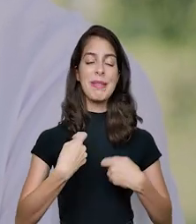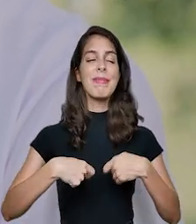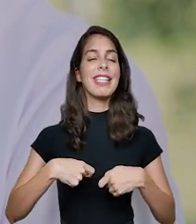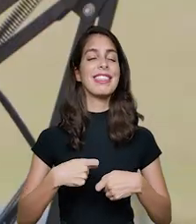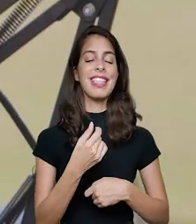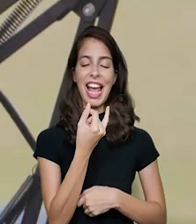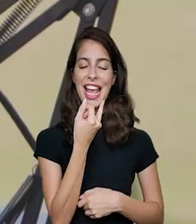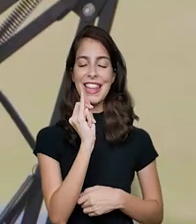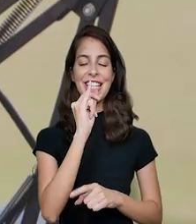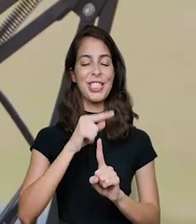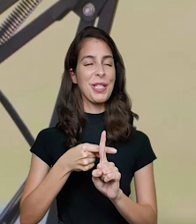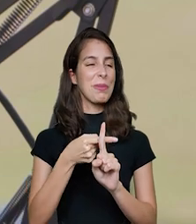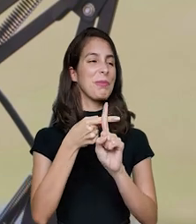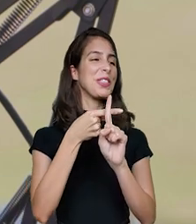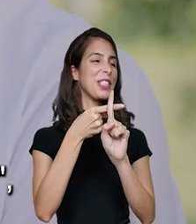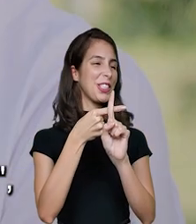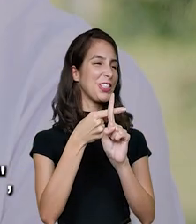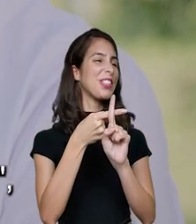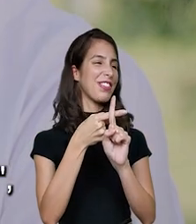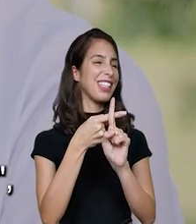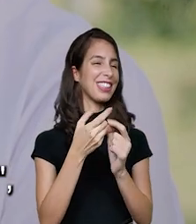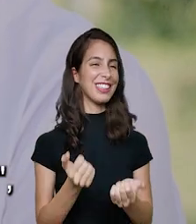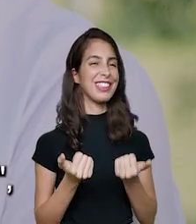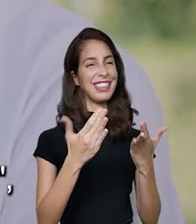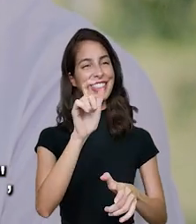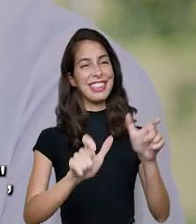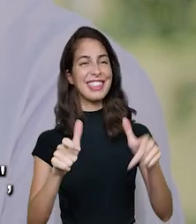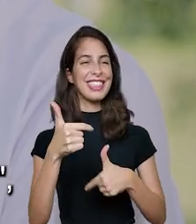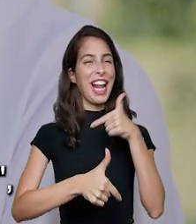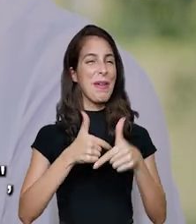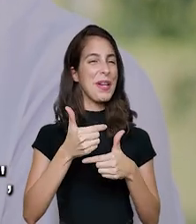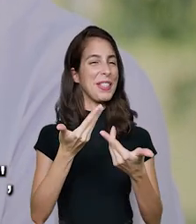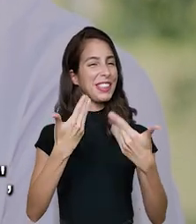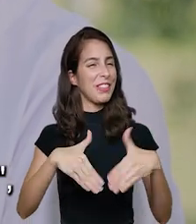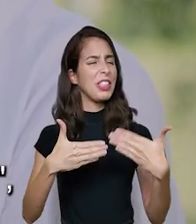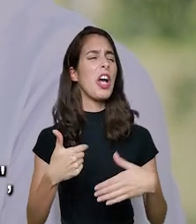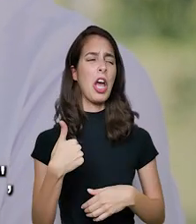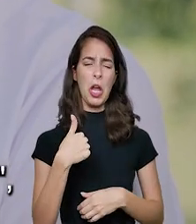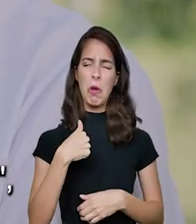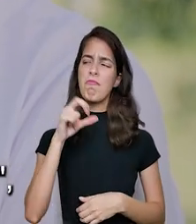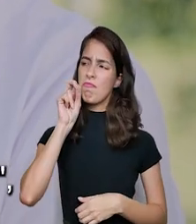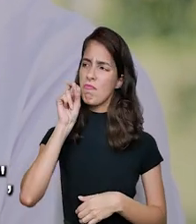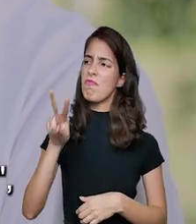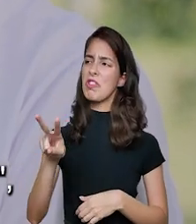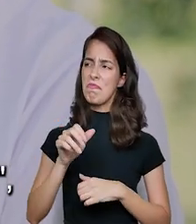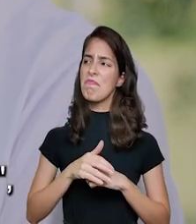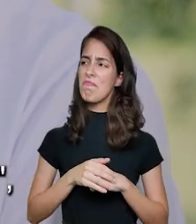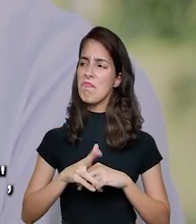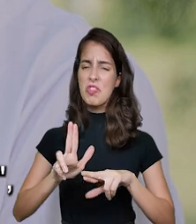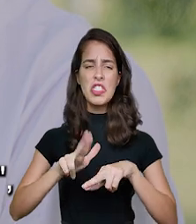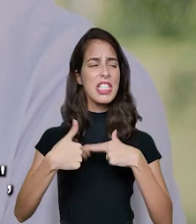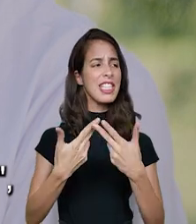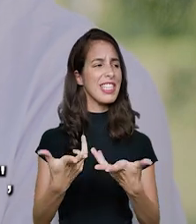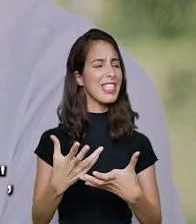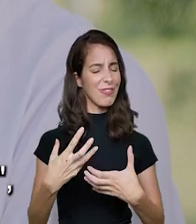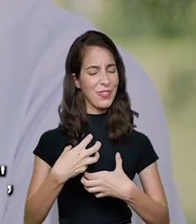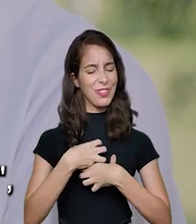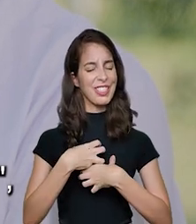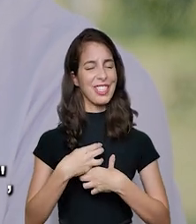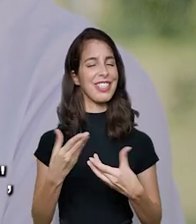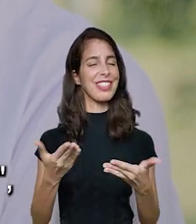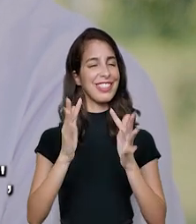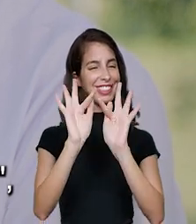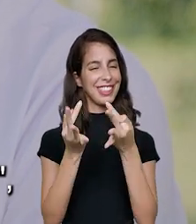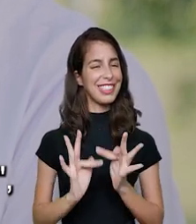muito positiva para nós servidores por isso que eu eh vi pelo menos foi o sentimento meu no dia de hoje